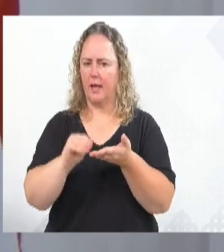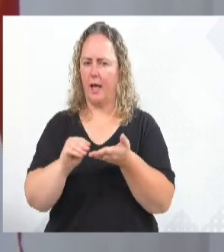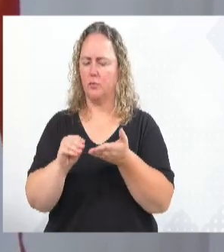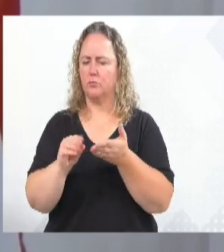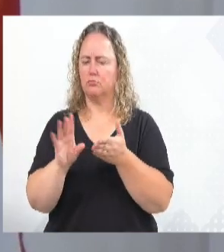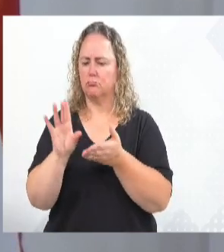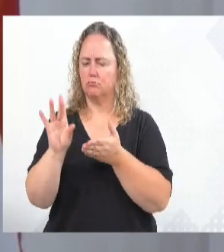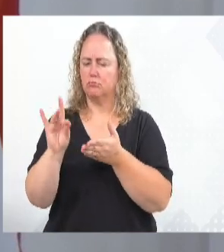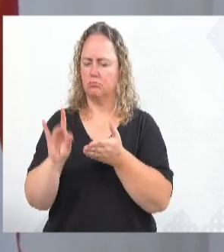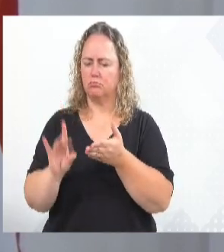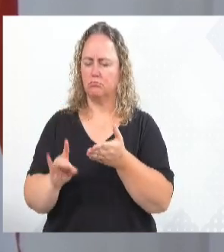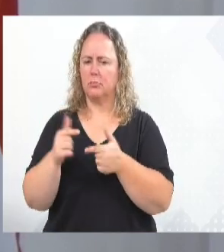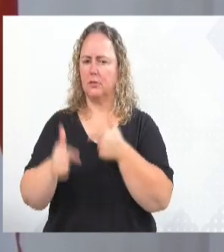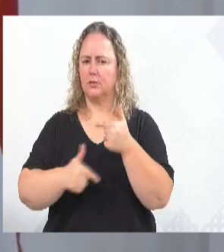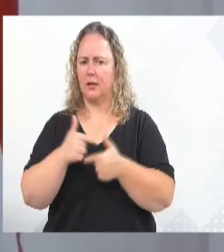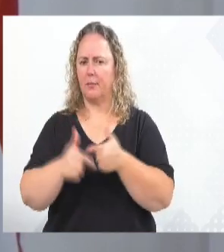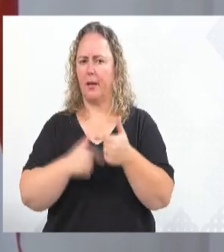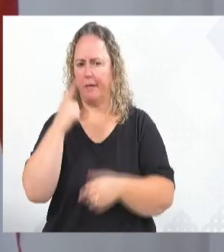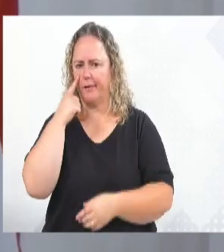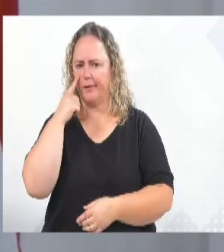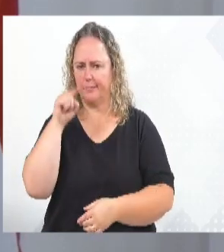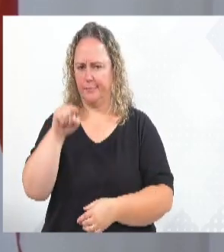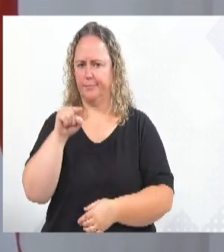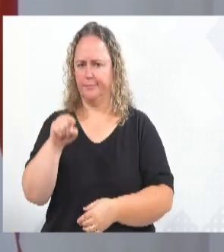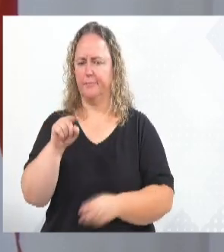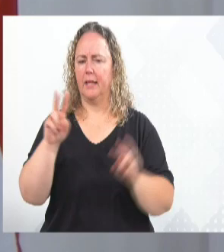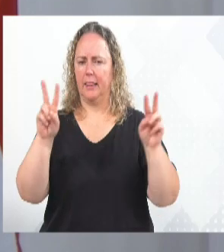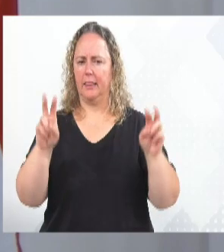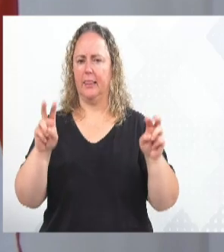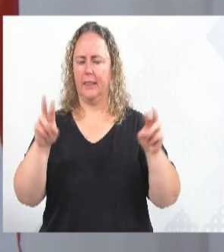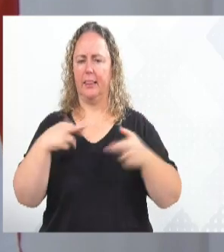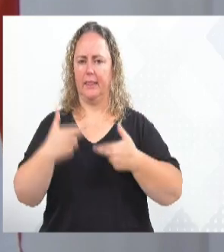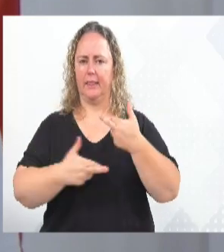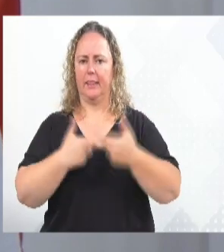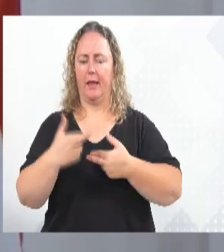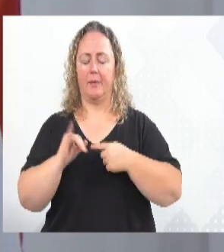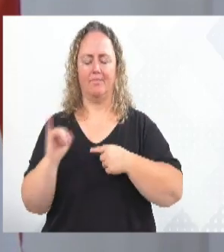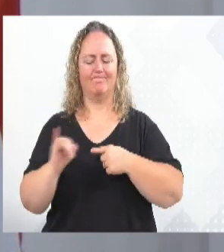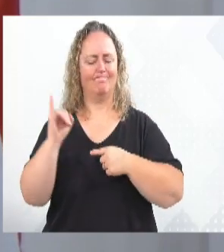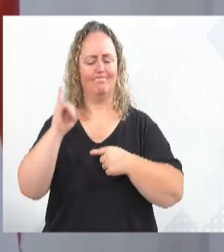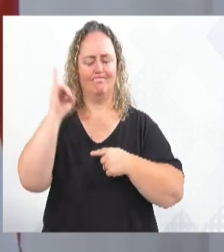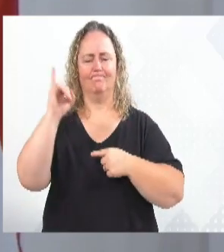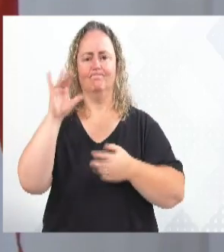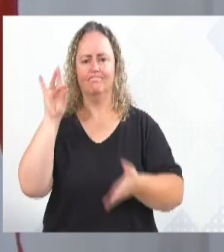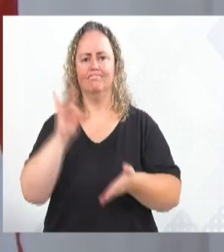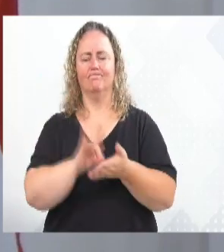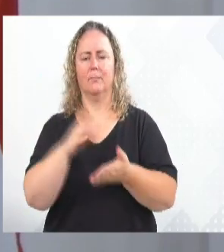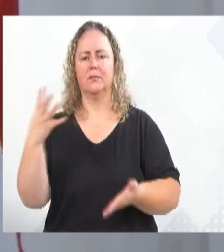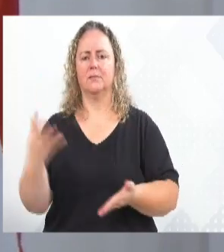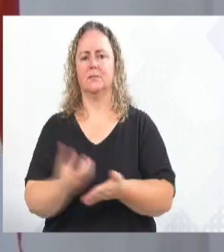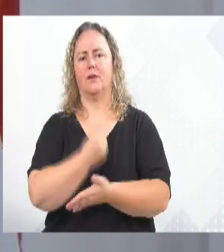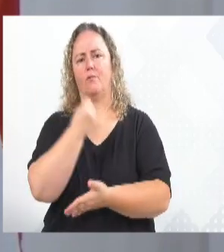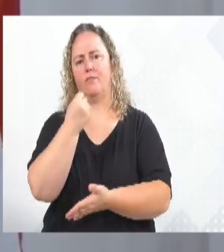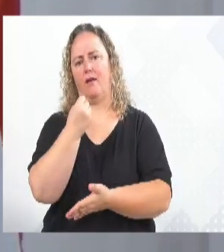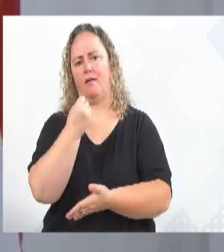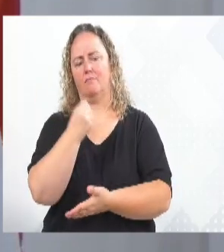trabalhar em função desse tema tão importante para nós salvar o nosso ecossistema.